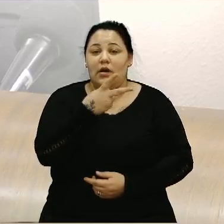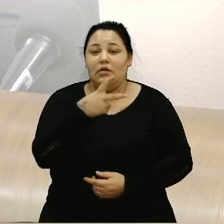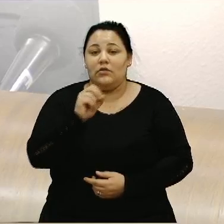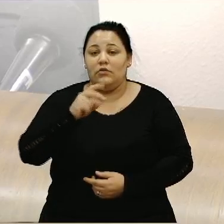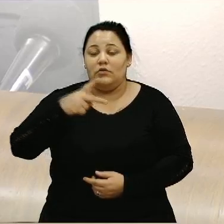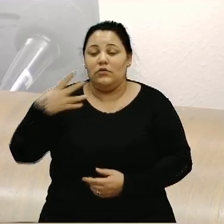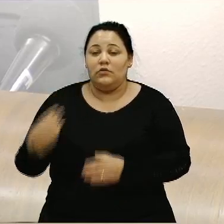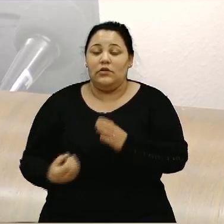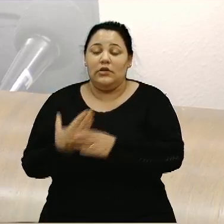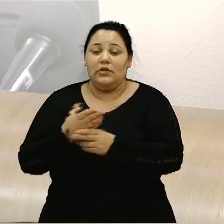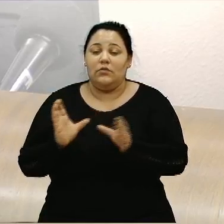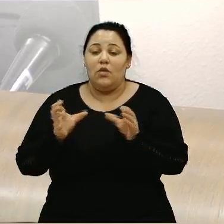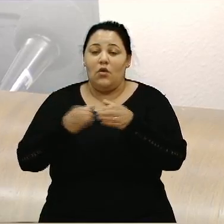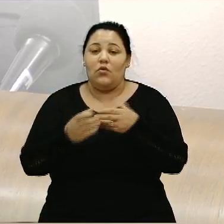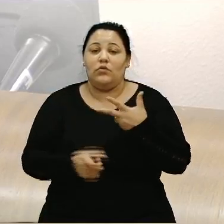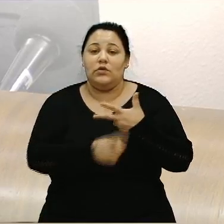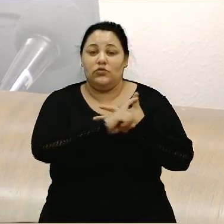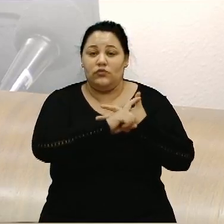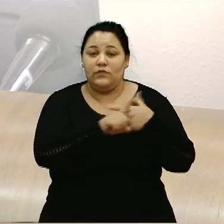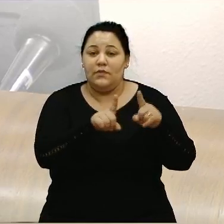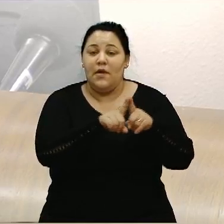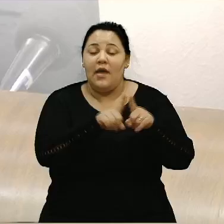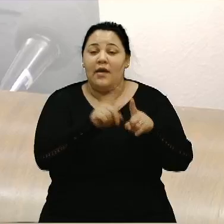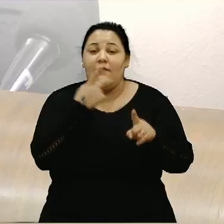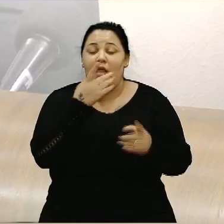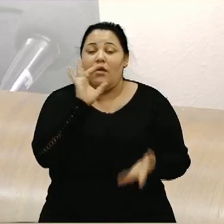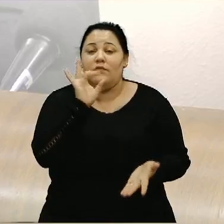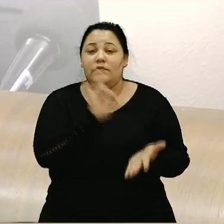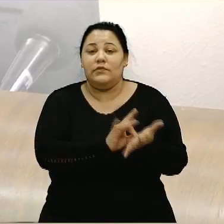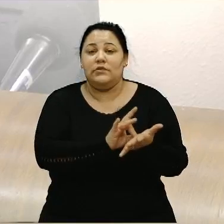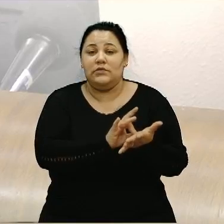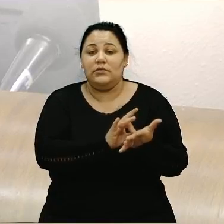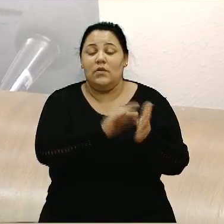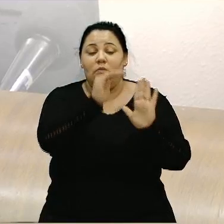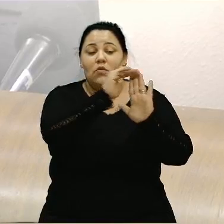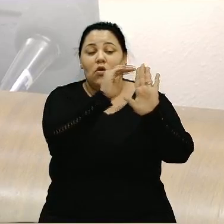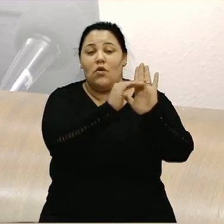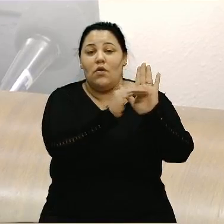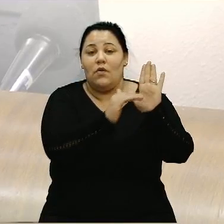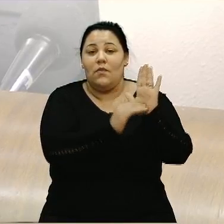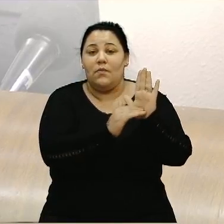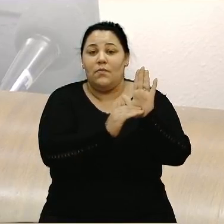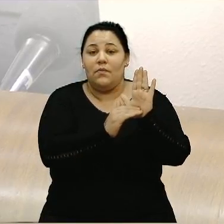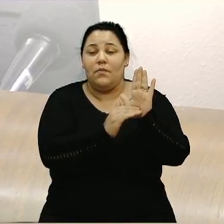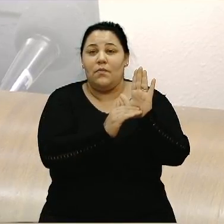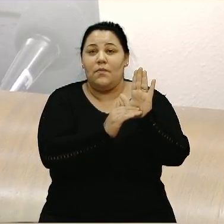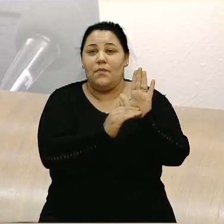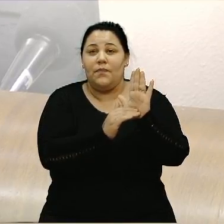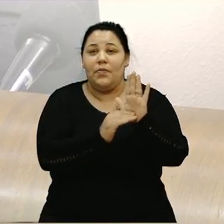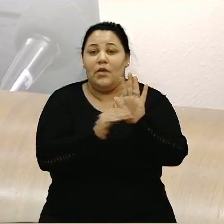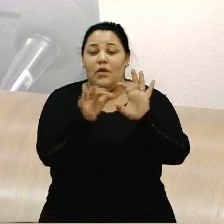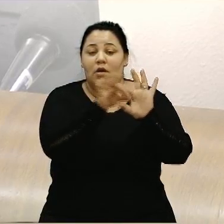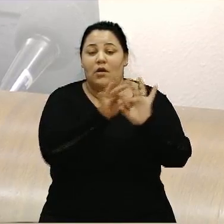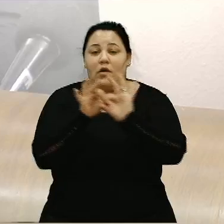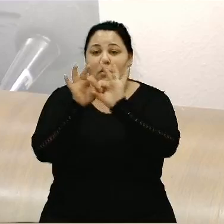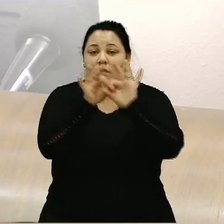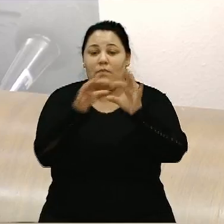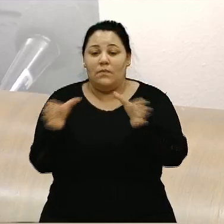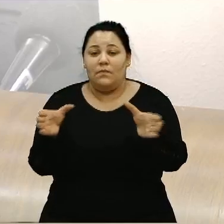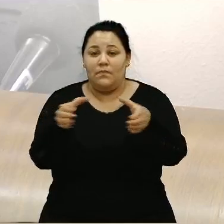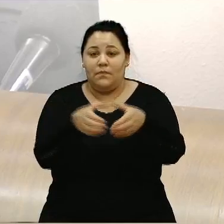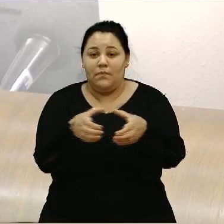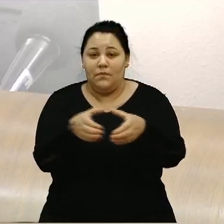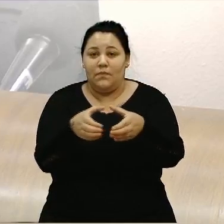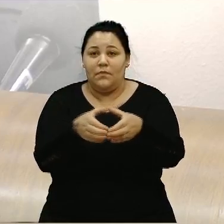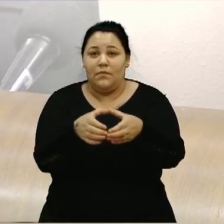181/2024, de autoria do Poder Executivo, que institui o Programa Intersetorial de Combate à Evasão Escolar Eu